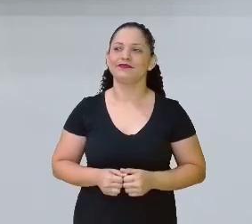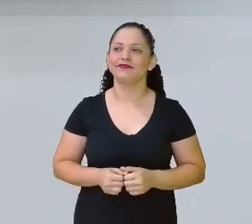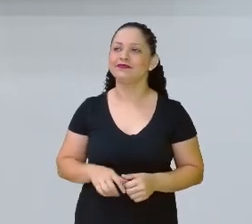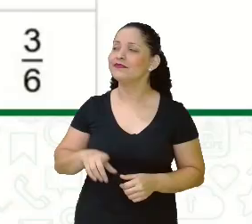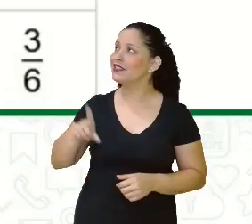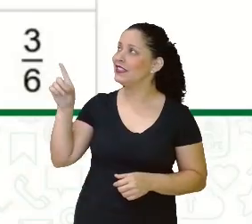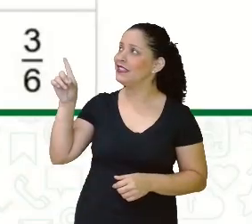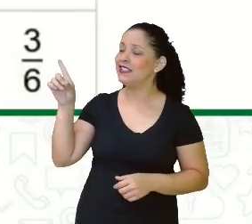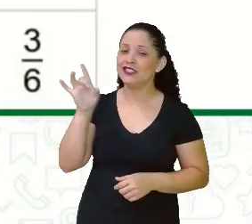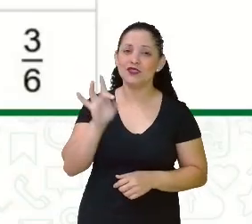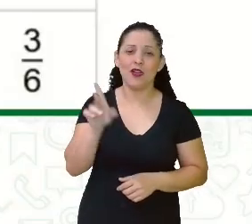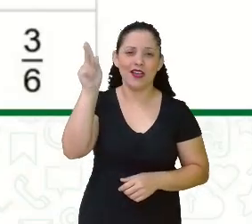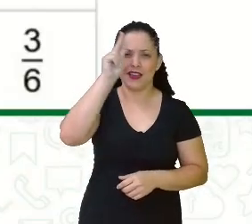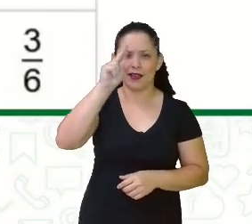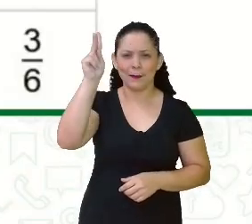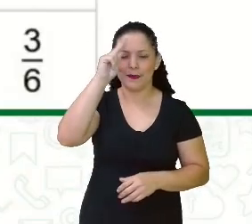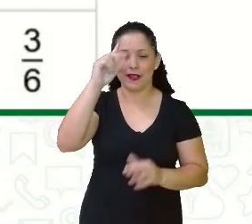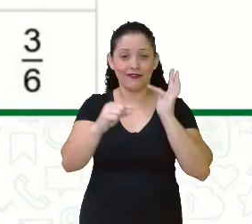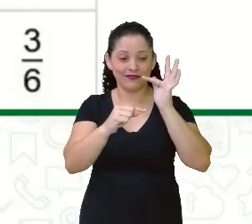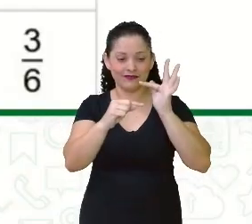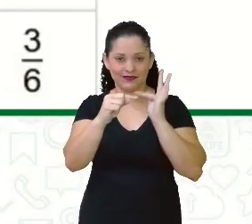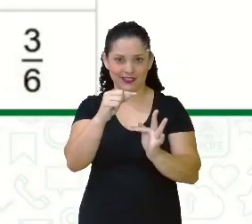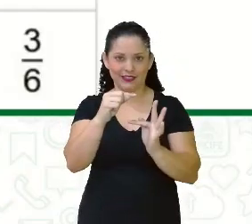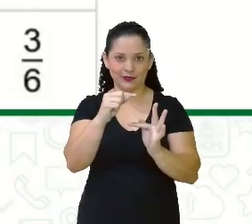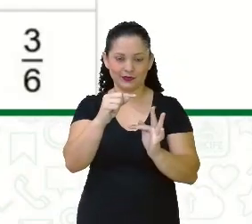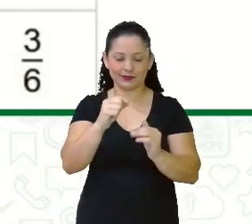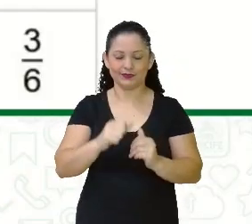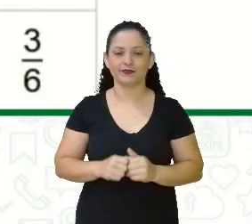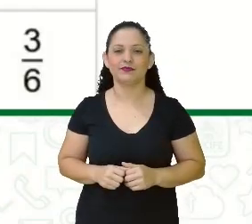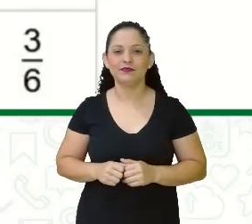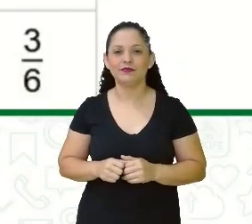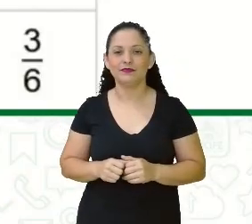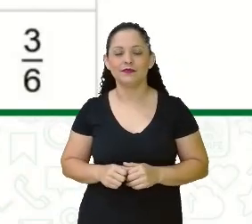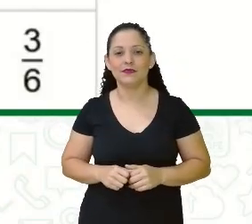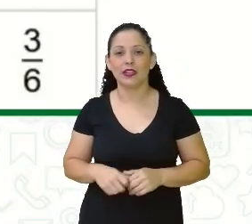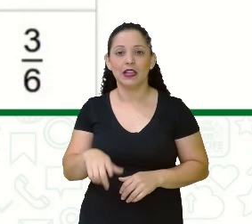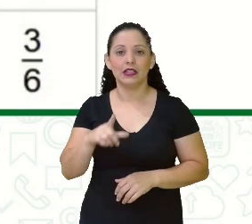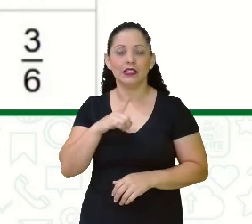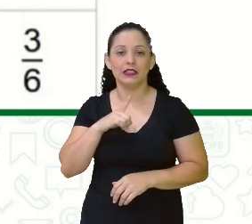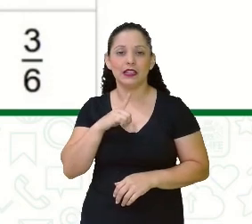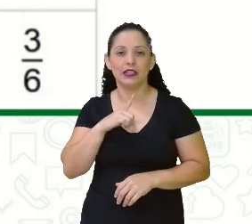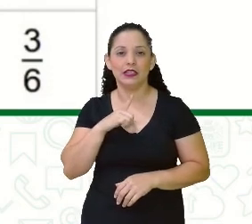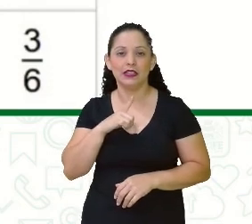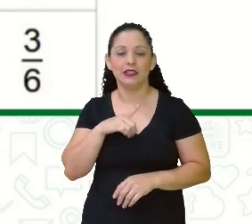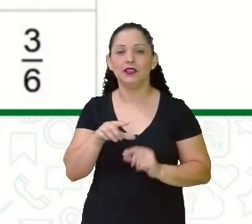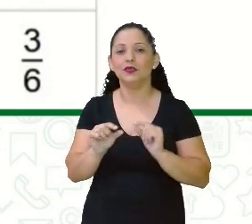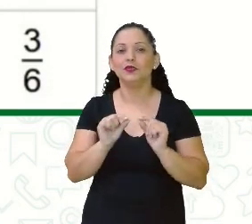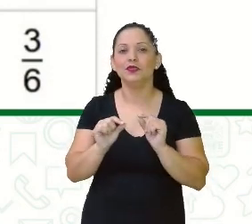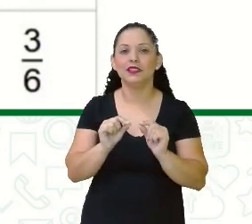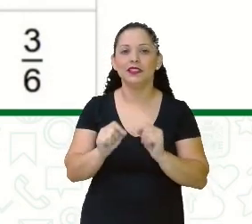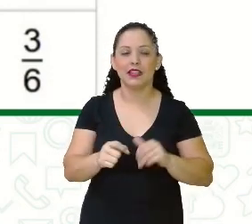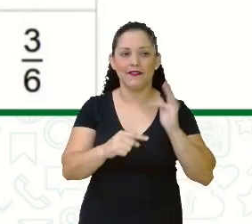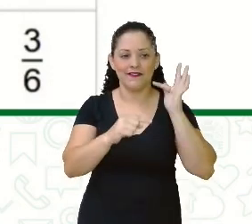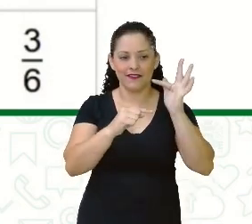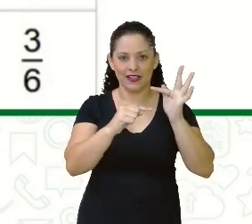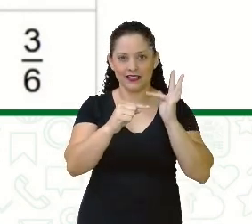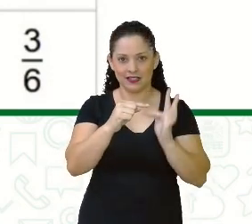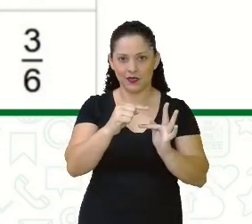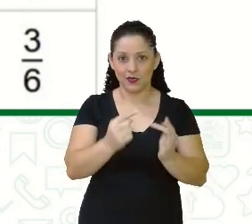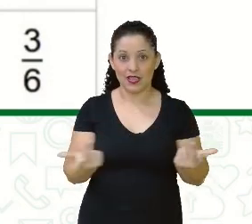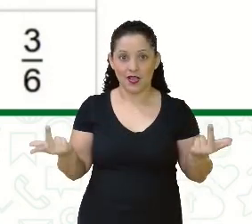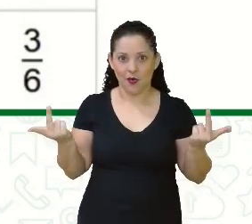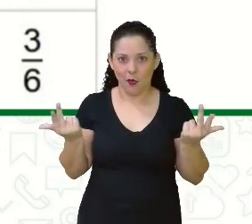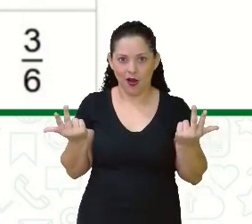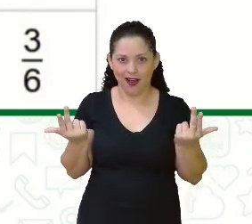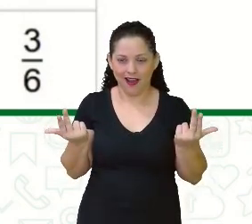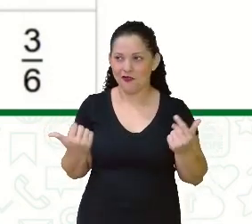gente lembrar da fração, né? Então, eu tenho ali, ó, as duas frações são iguais,